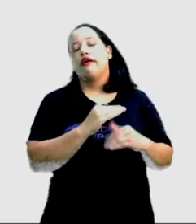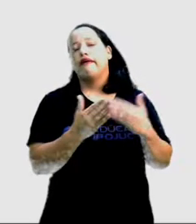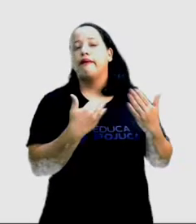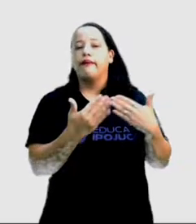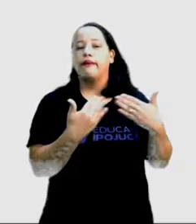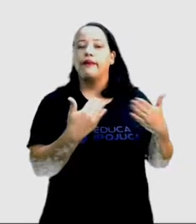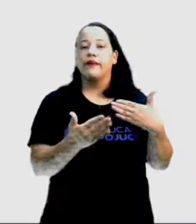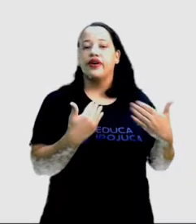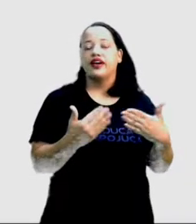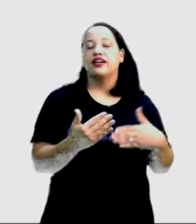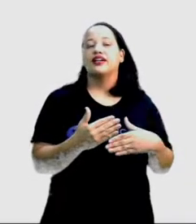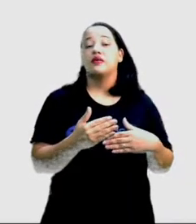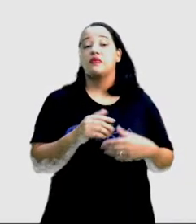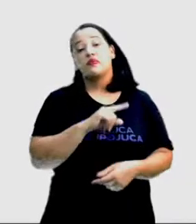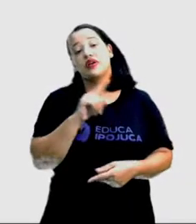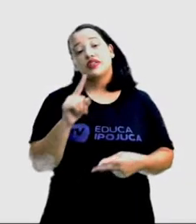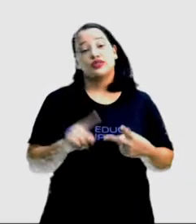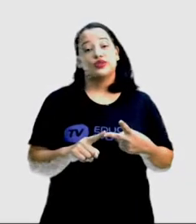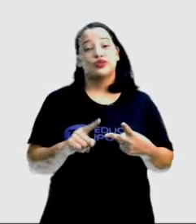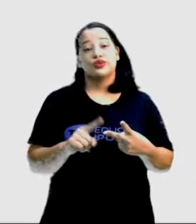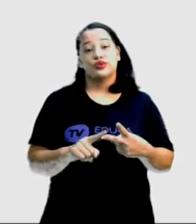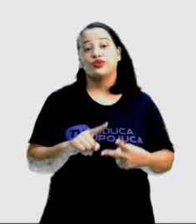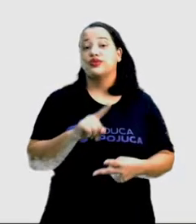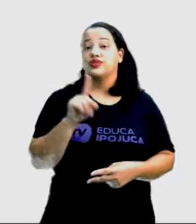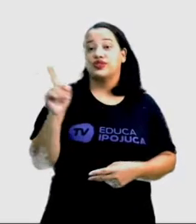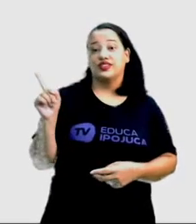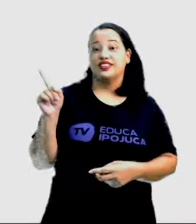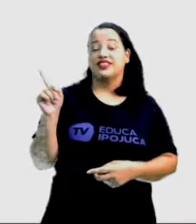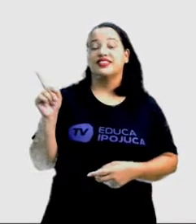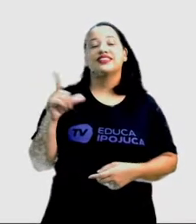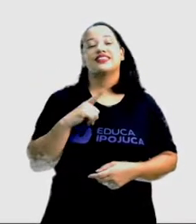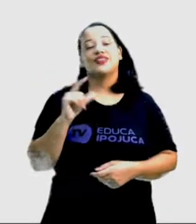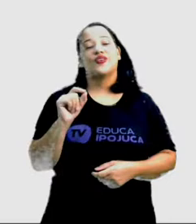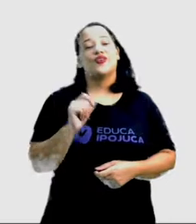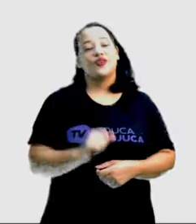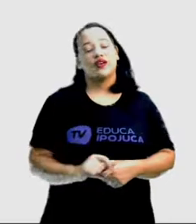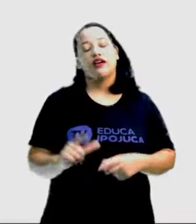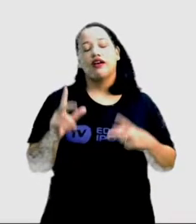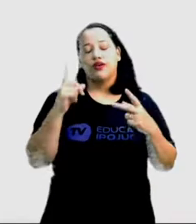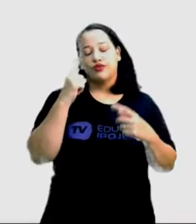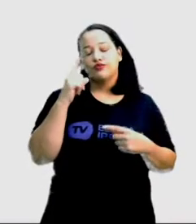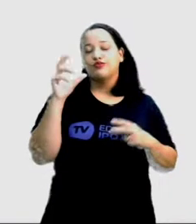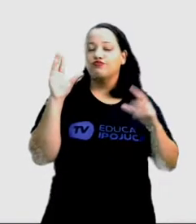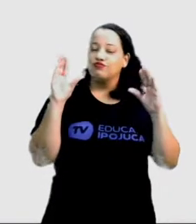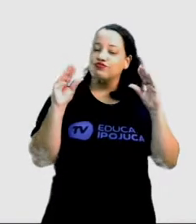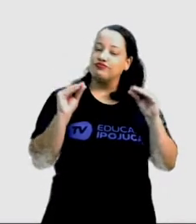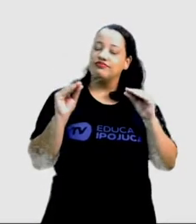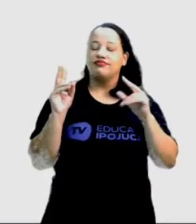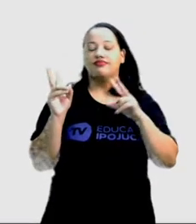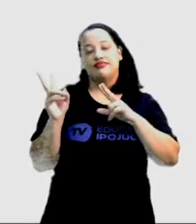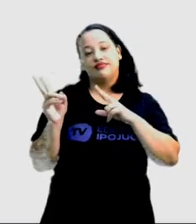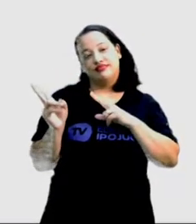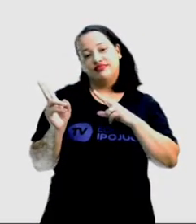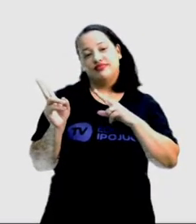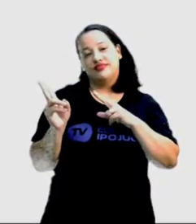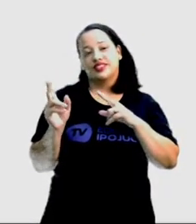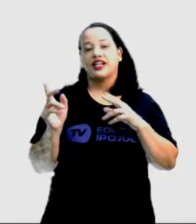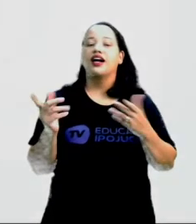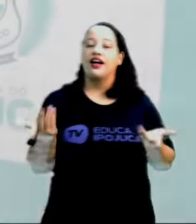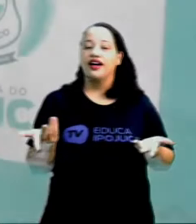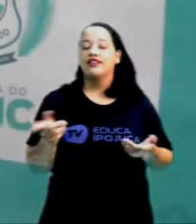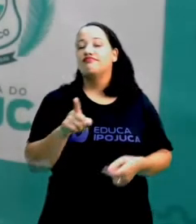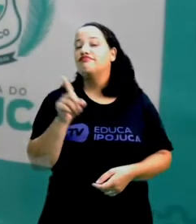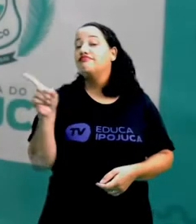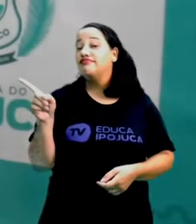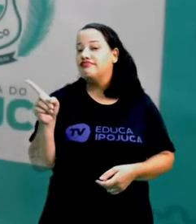isso? Porém, na segunda atividade, elas estão o quê? De olhos fechados. Provavelmente essas crianças estão o